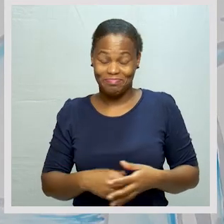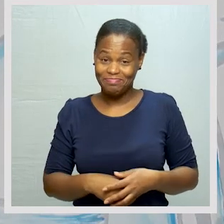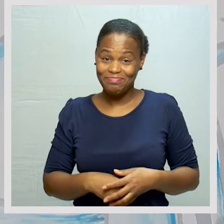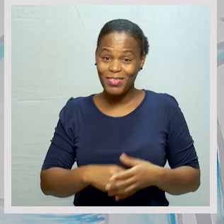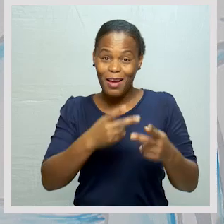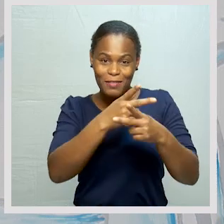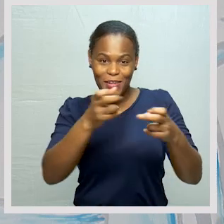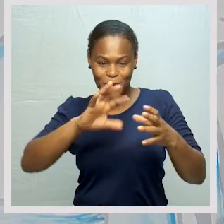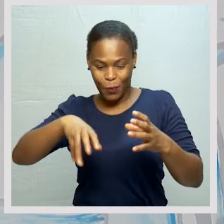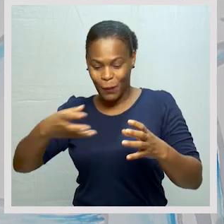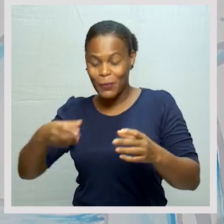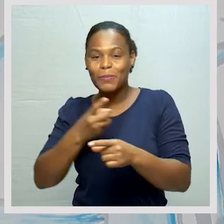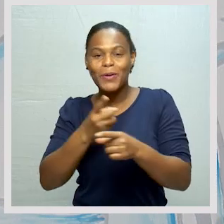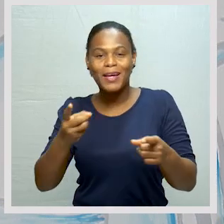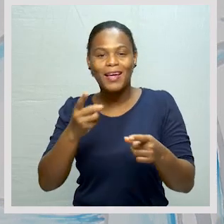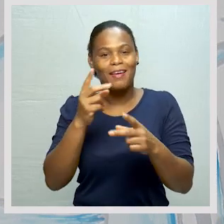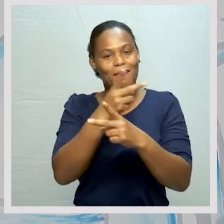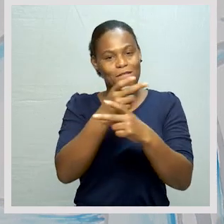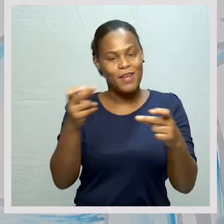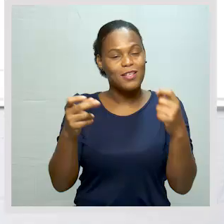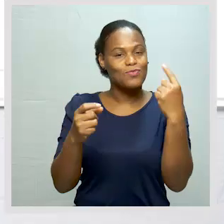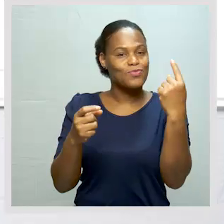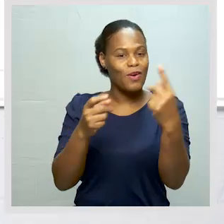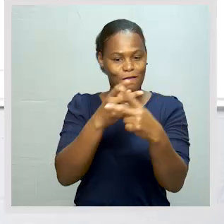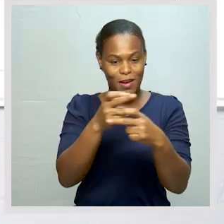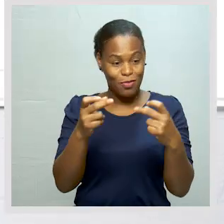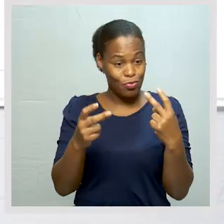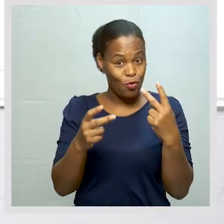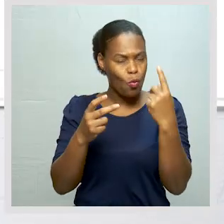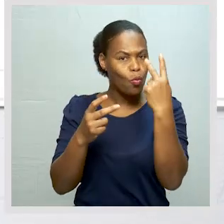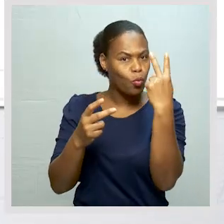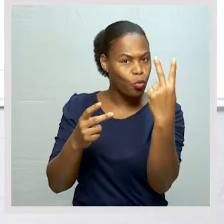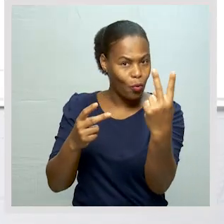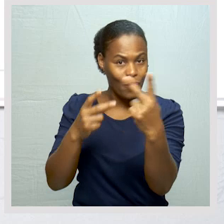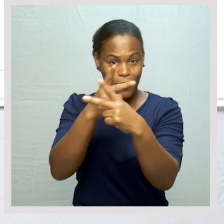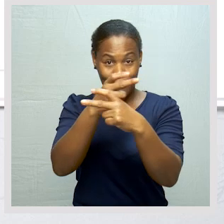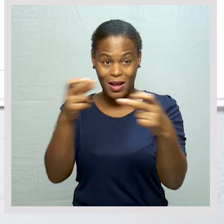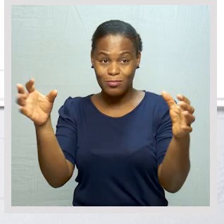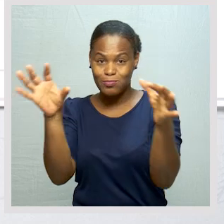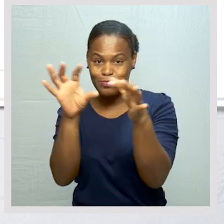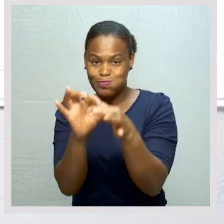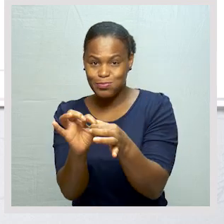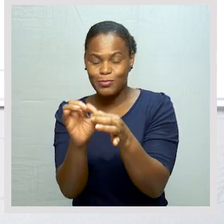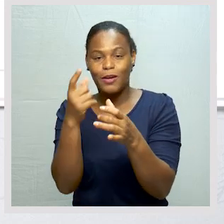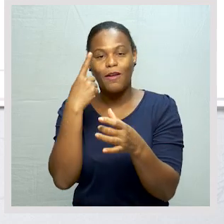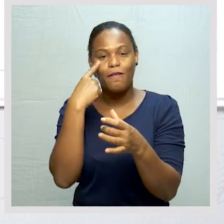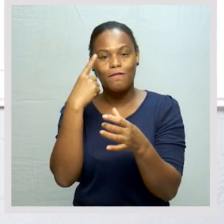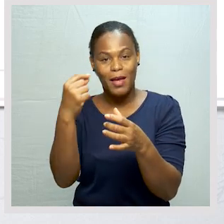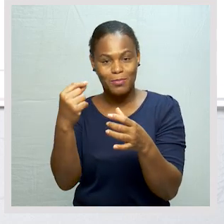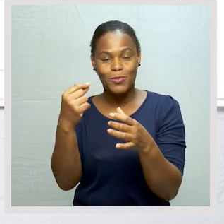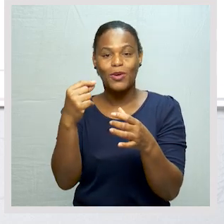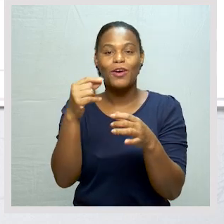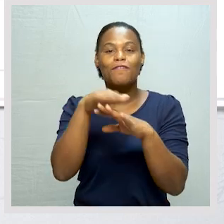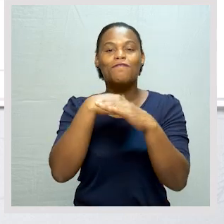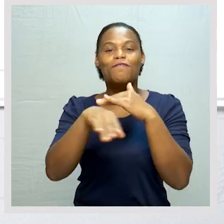composta, porque são duas frases numa só, não é? Ligadas por um conector com dois verbos conjugados, o verbo